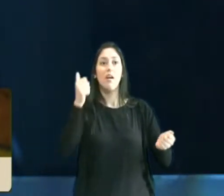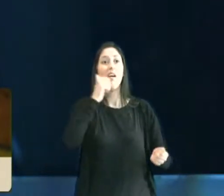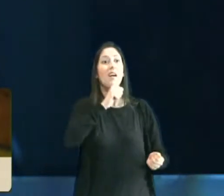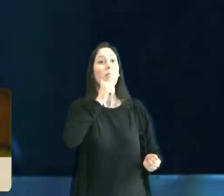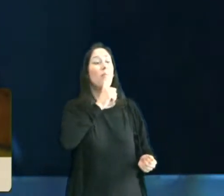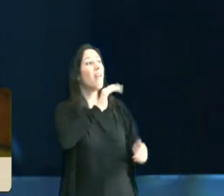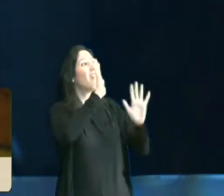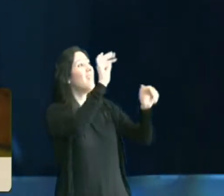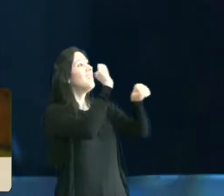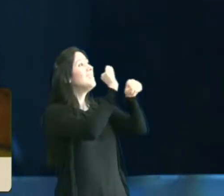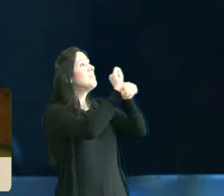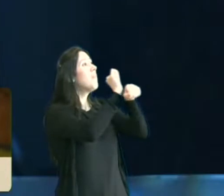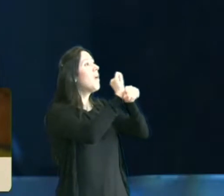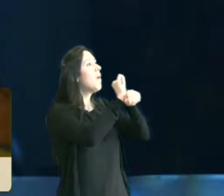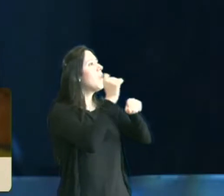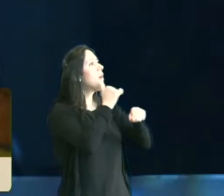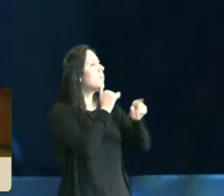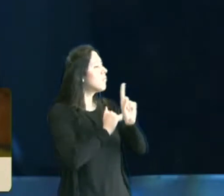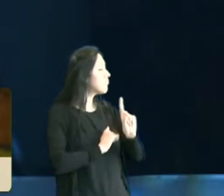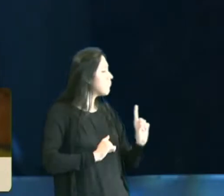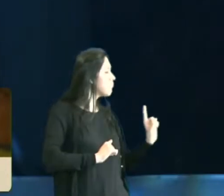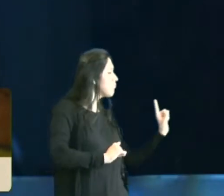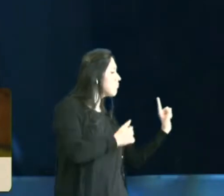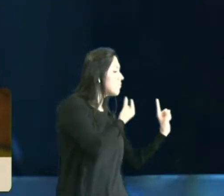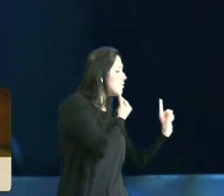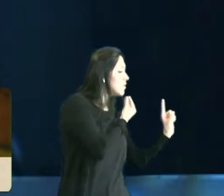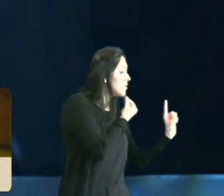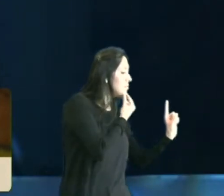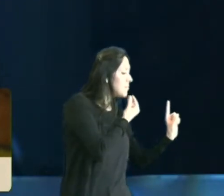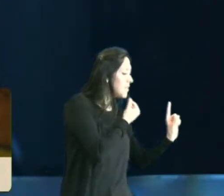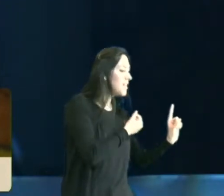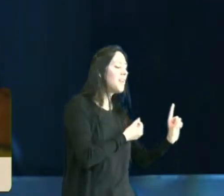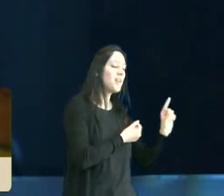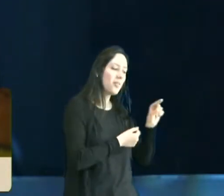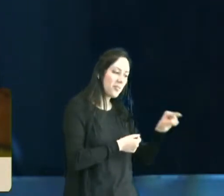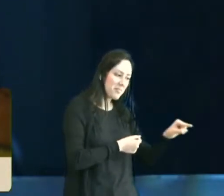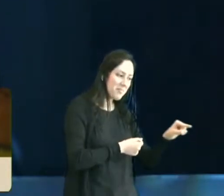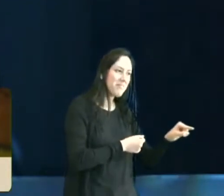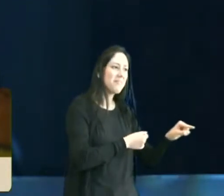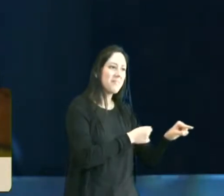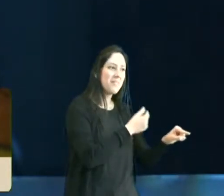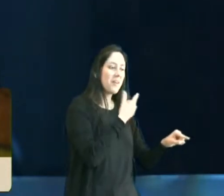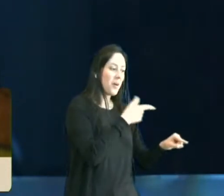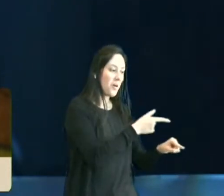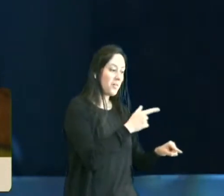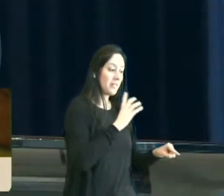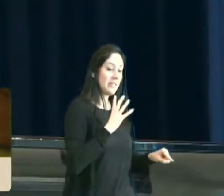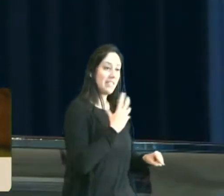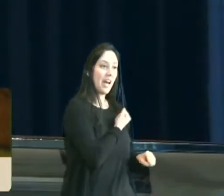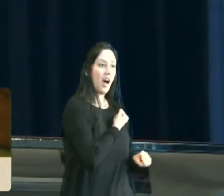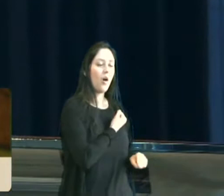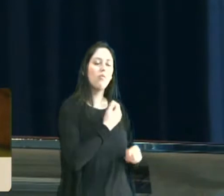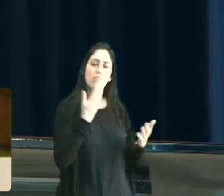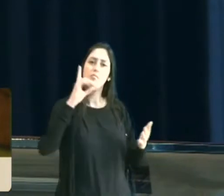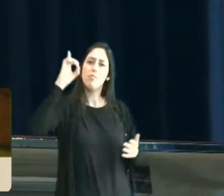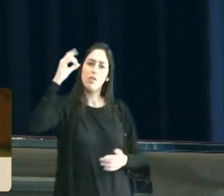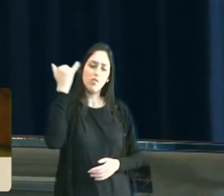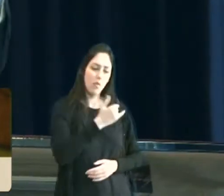falando para ele, eu estava cuidando de você quando você era um menininho. Eu continuo